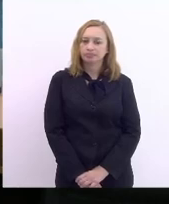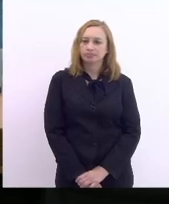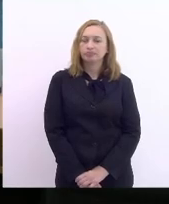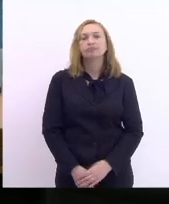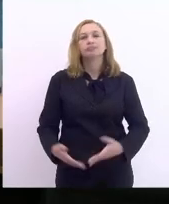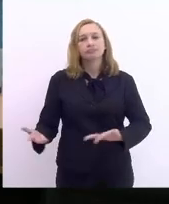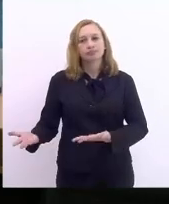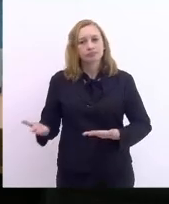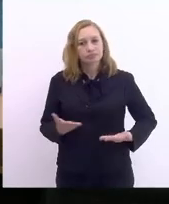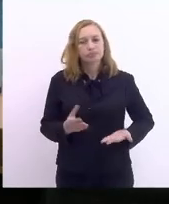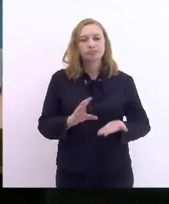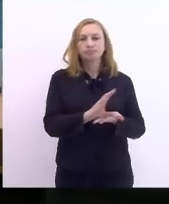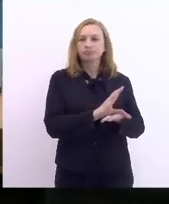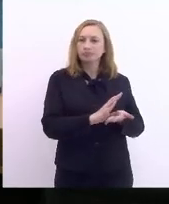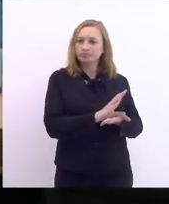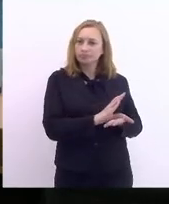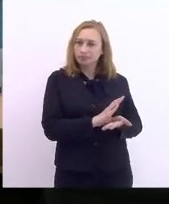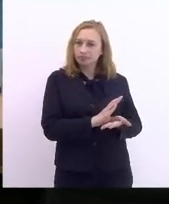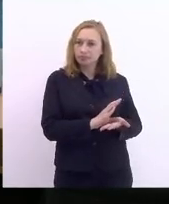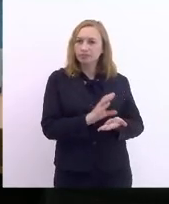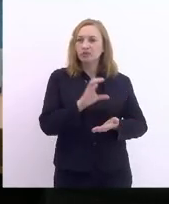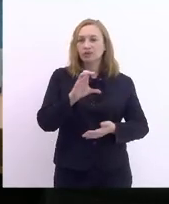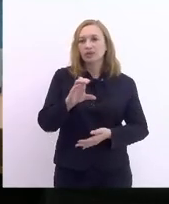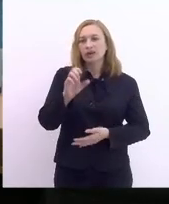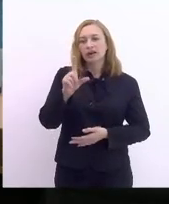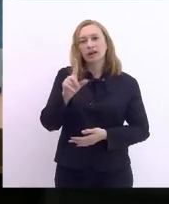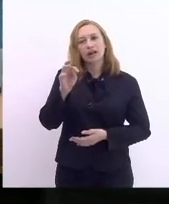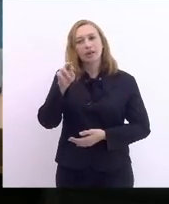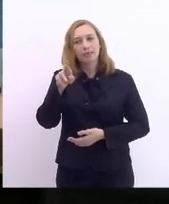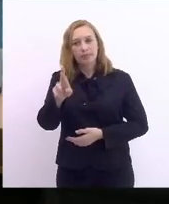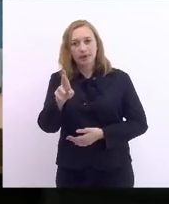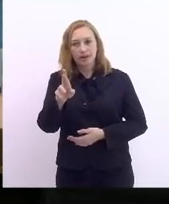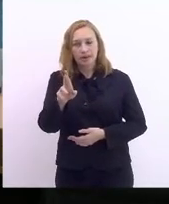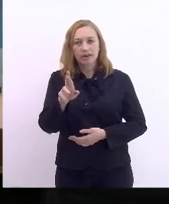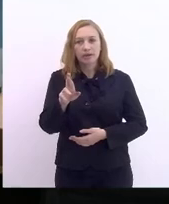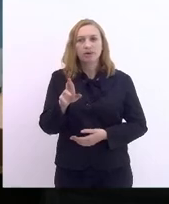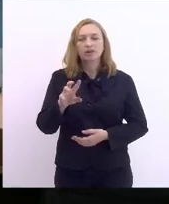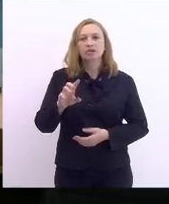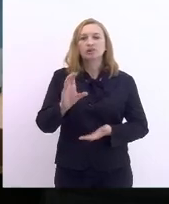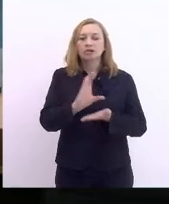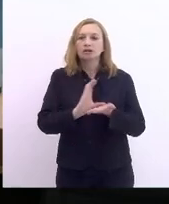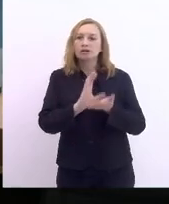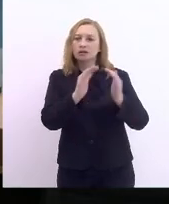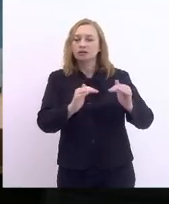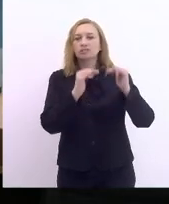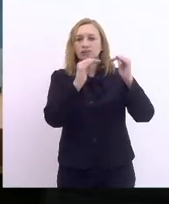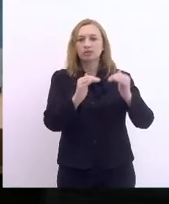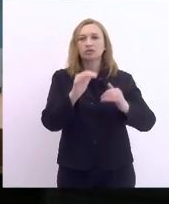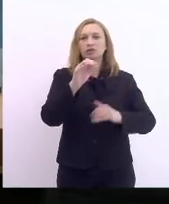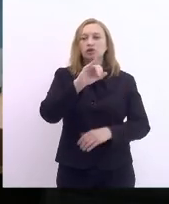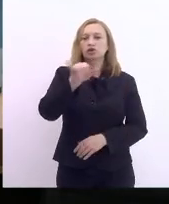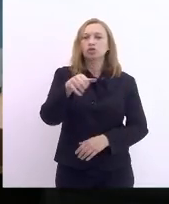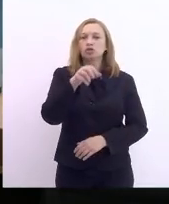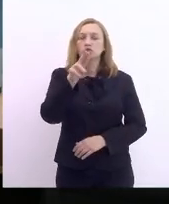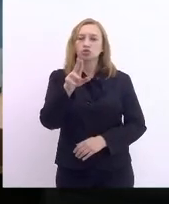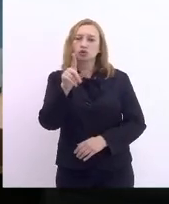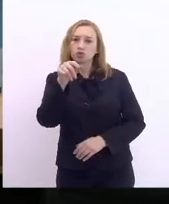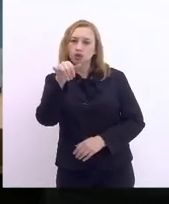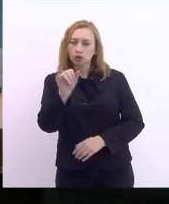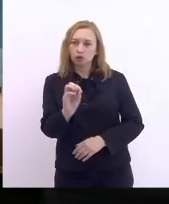e convidamos o conselheiro titular Cléber de Oliveira Cruz e o conselheiro suplente Júlio César dos Santos